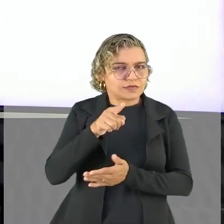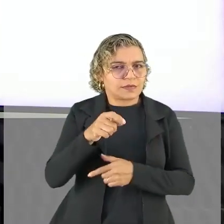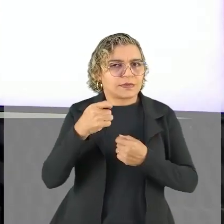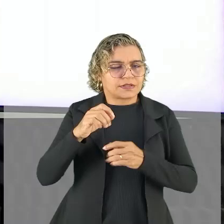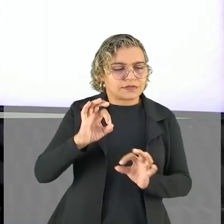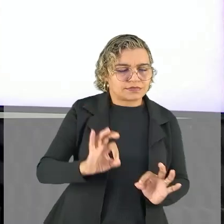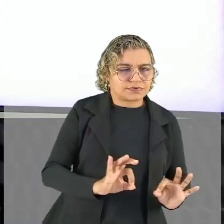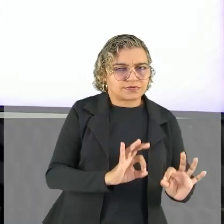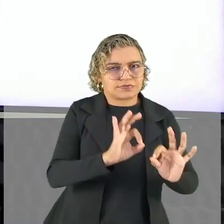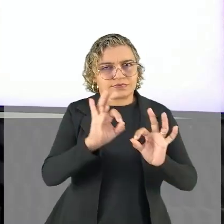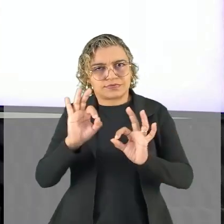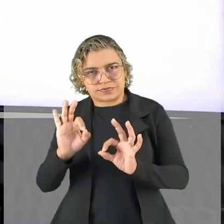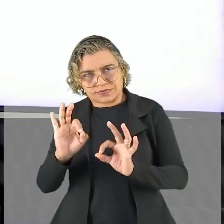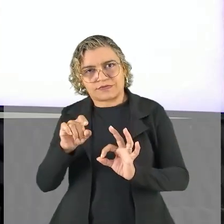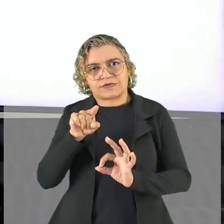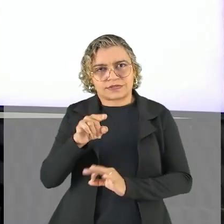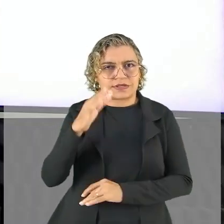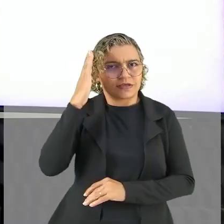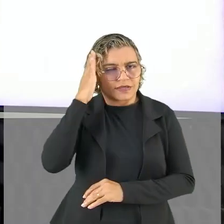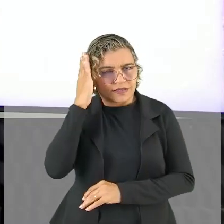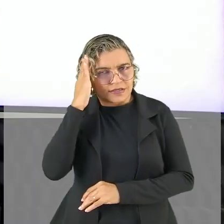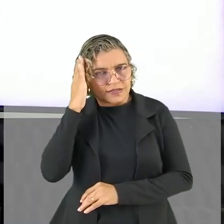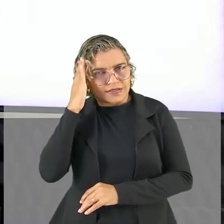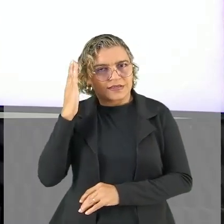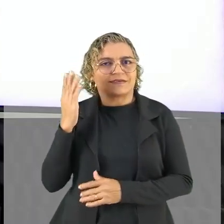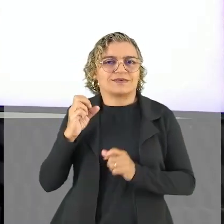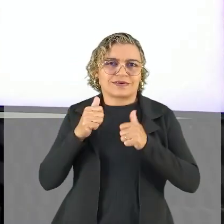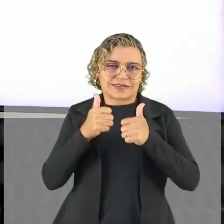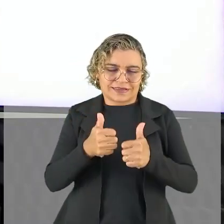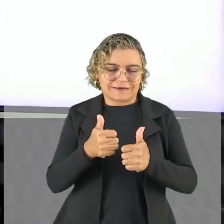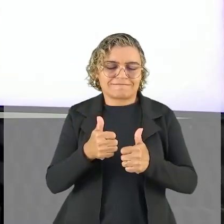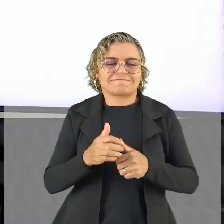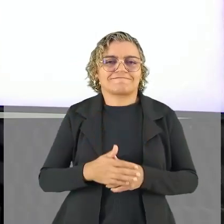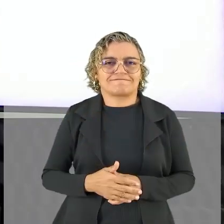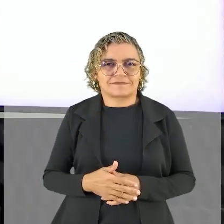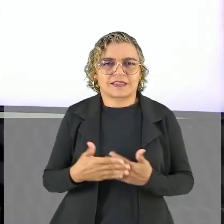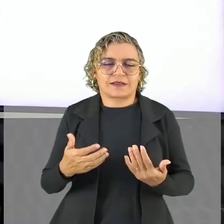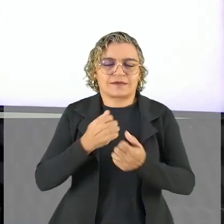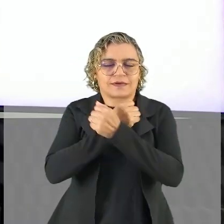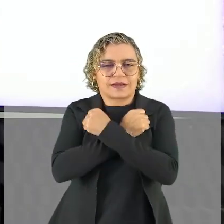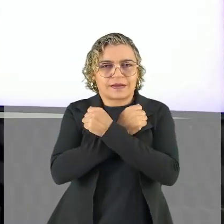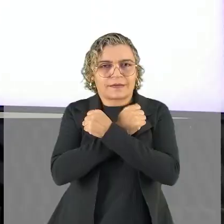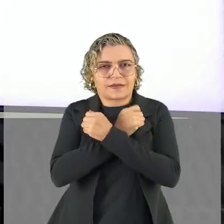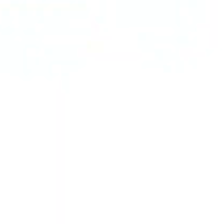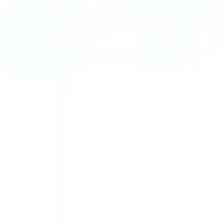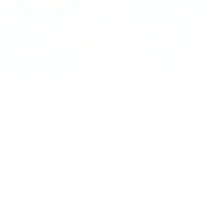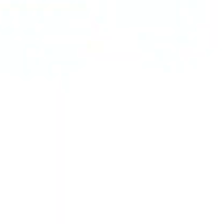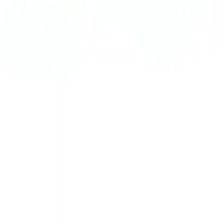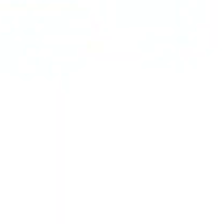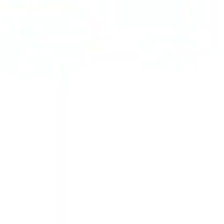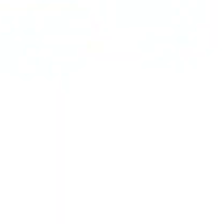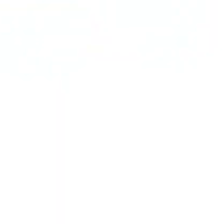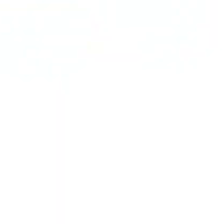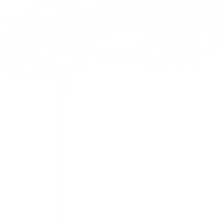vai falar sobre um grande filósofo que vai resolver esse problema, beleza? Então, aquele abraço e até mais.